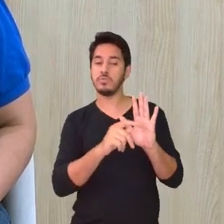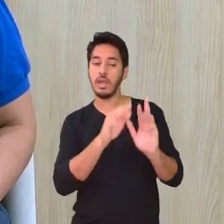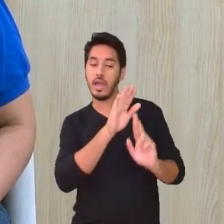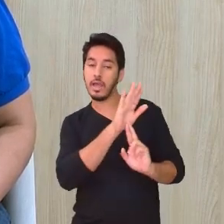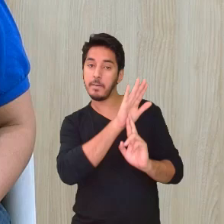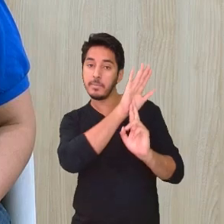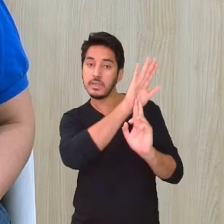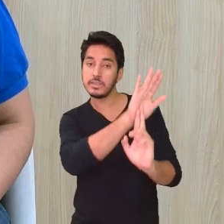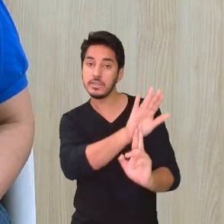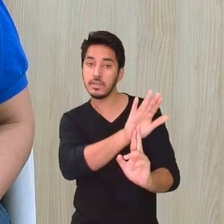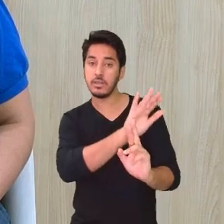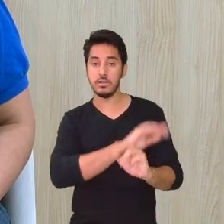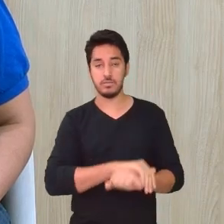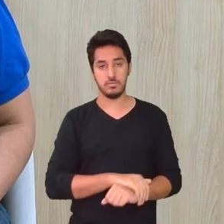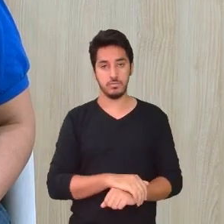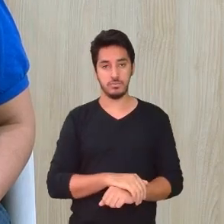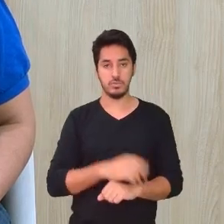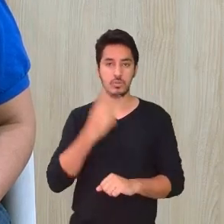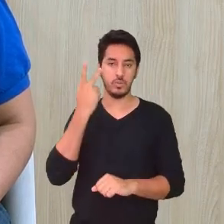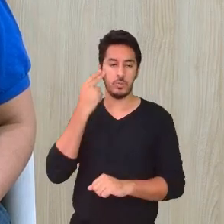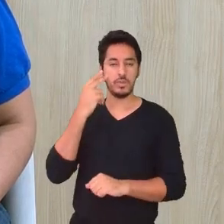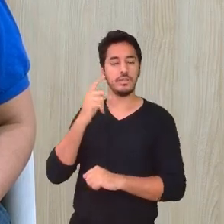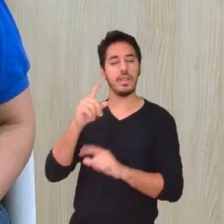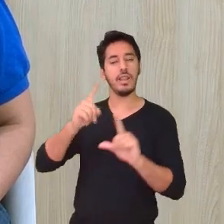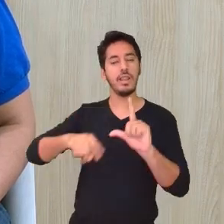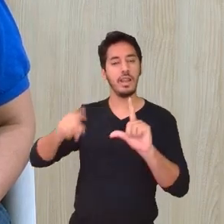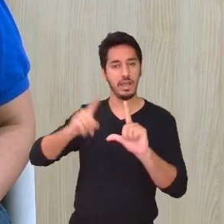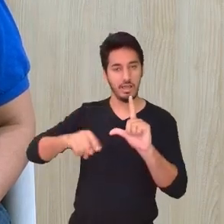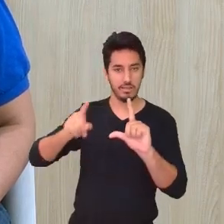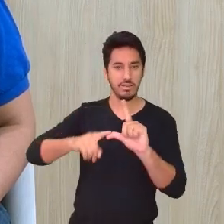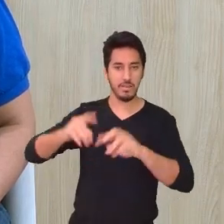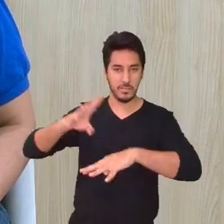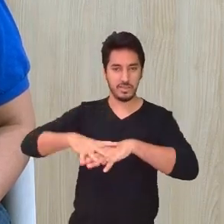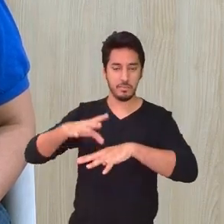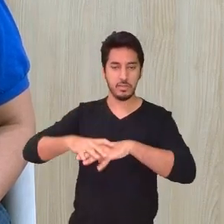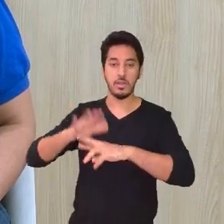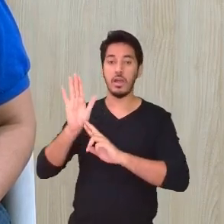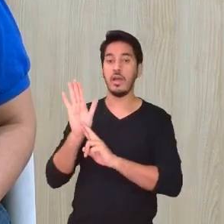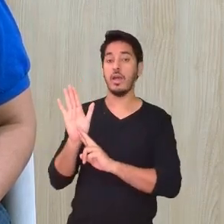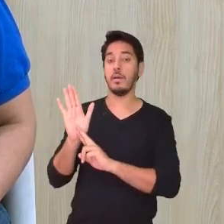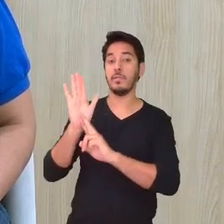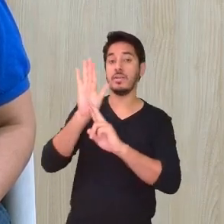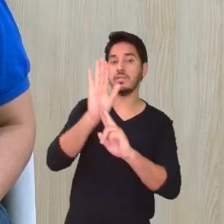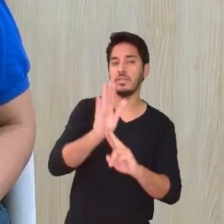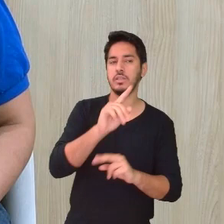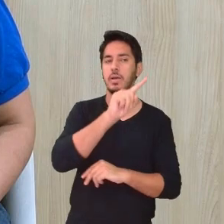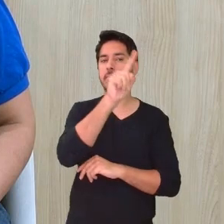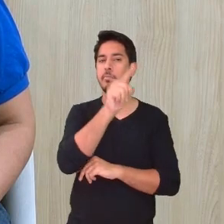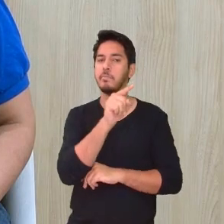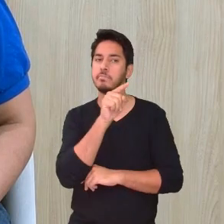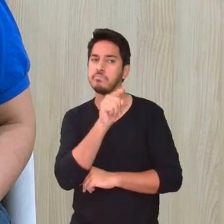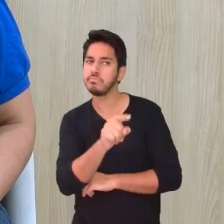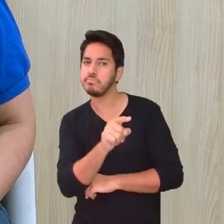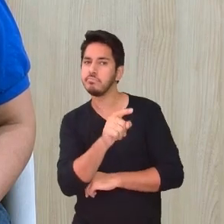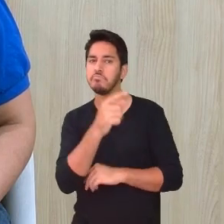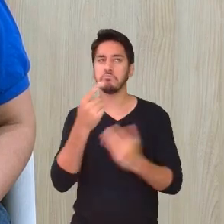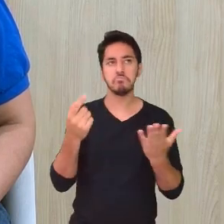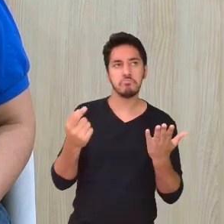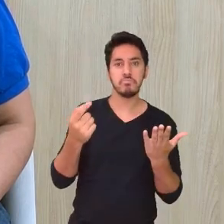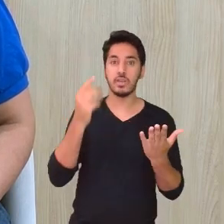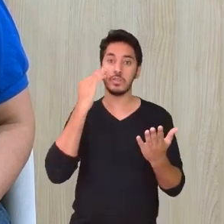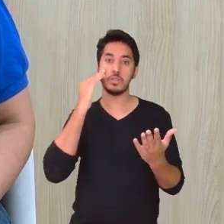representando algumas coisas. Geralmente, letras na matemática, elas representam incógnitas, que são informações